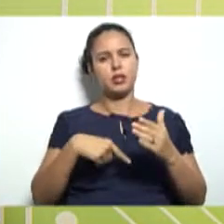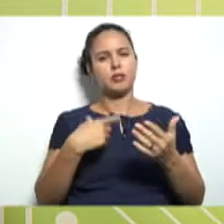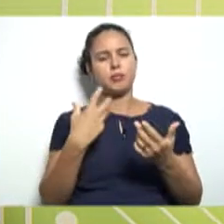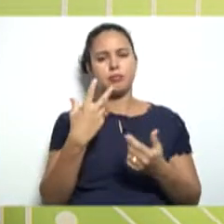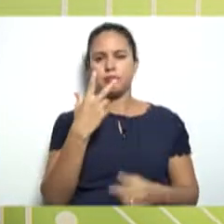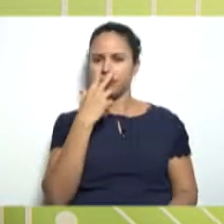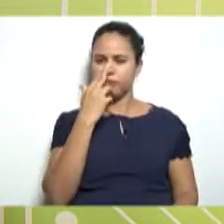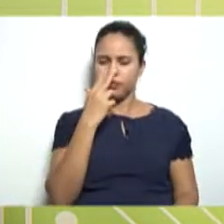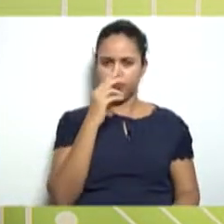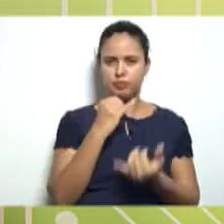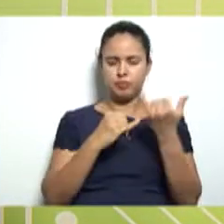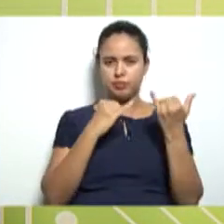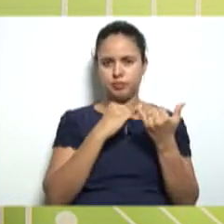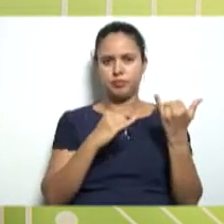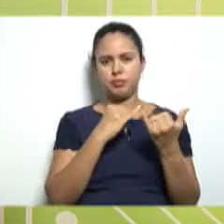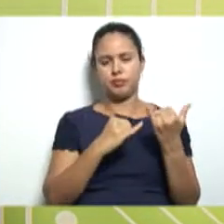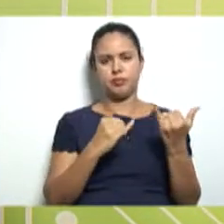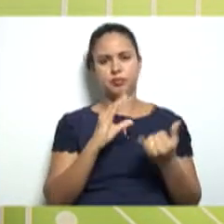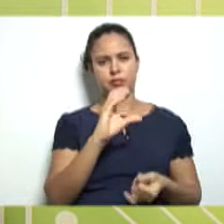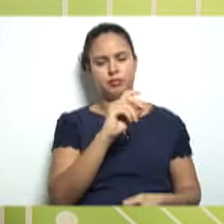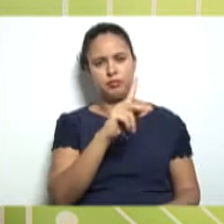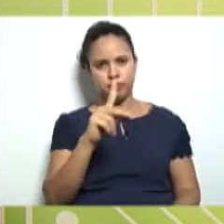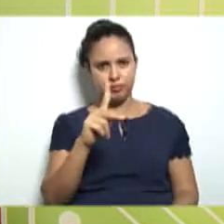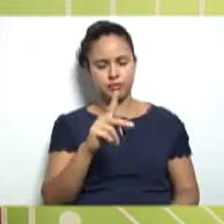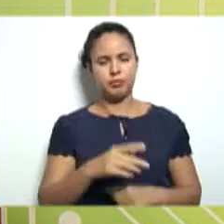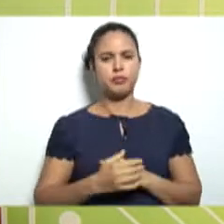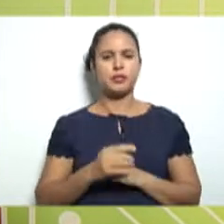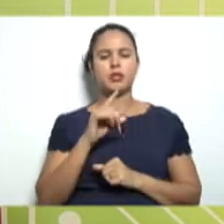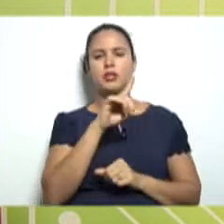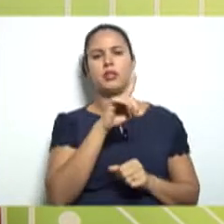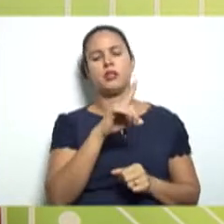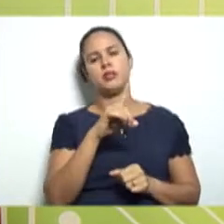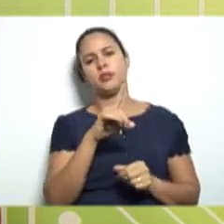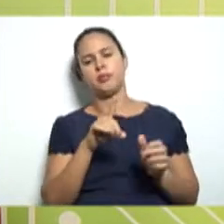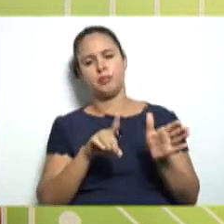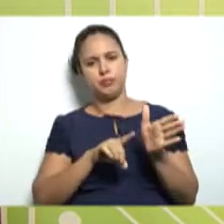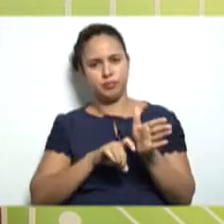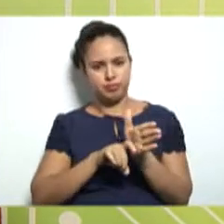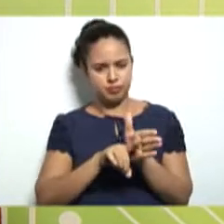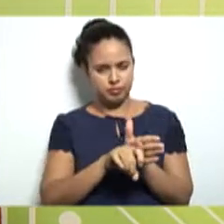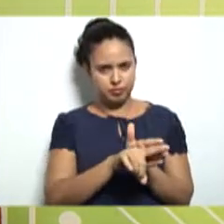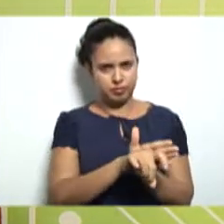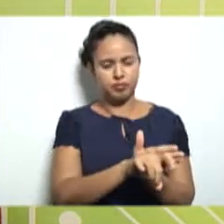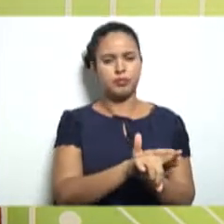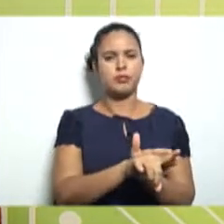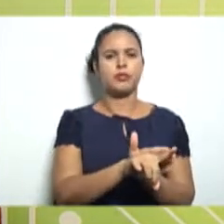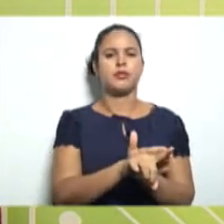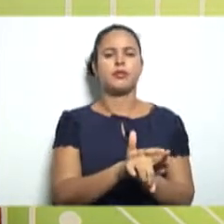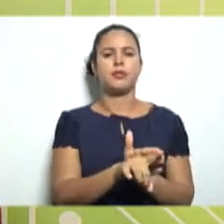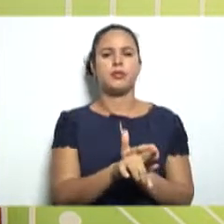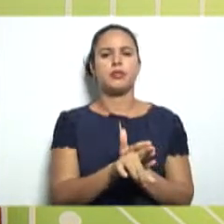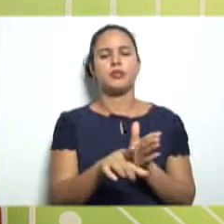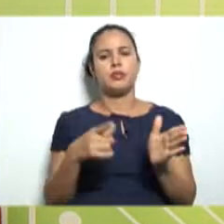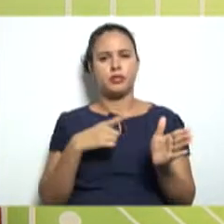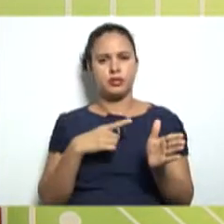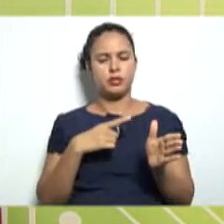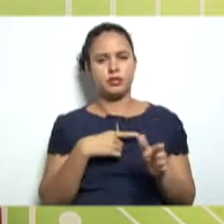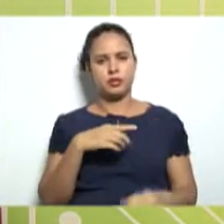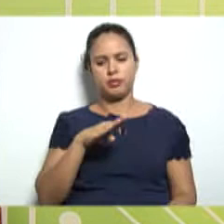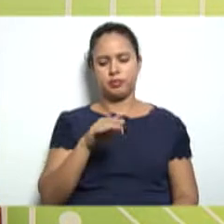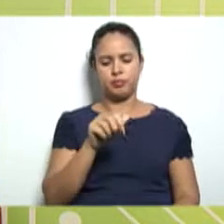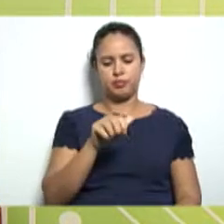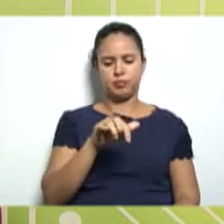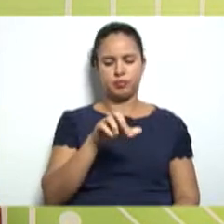funcionamento assim, de uma cooperativa. Em Cacoal a gente conhece esse bairro, né? Tem o bairro Mutirão. Em outros municípios do nosso estado a gente tem também. Se vocês